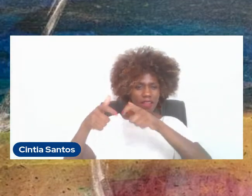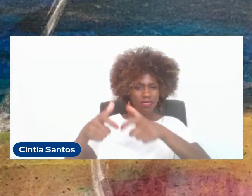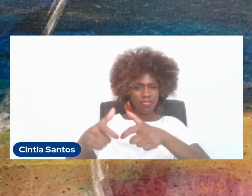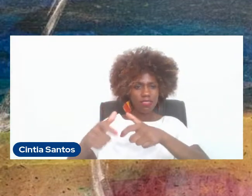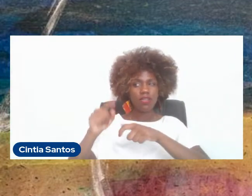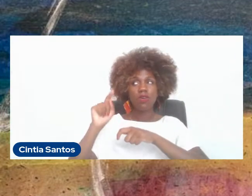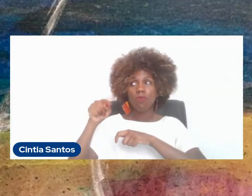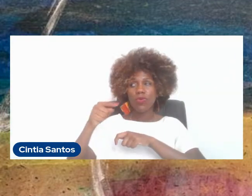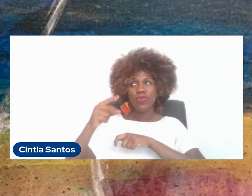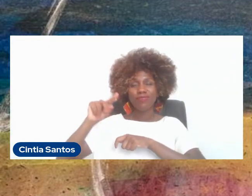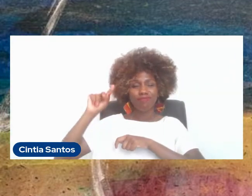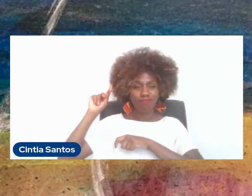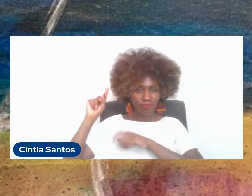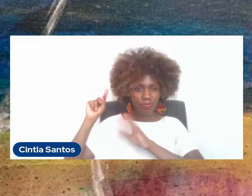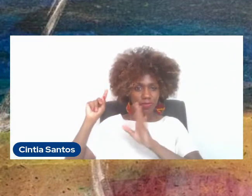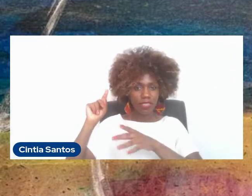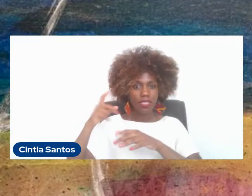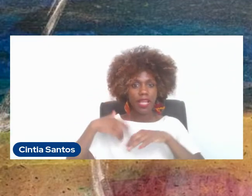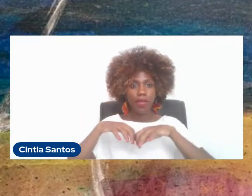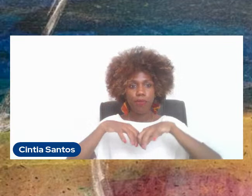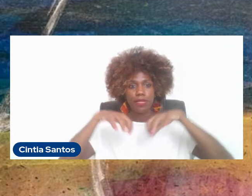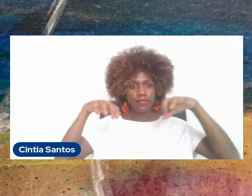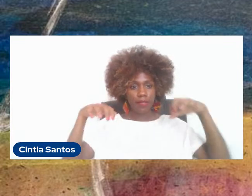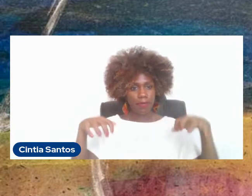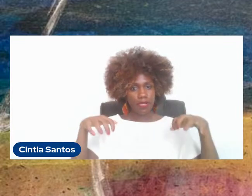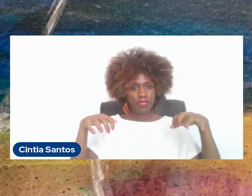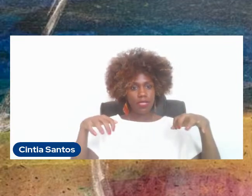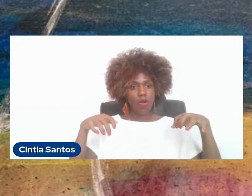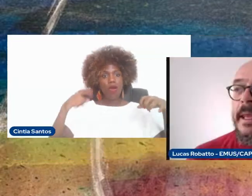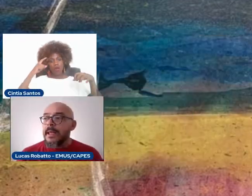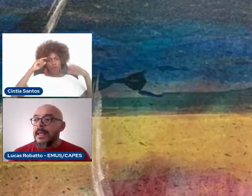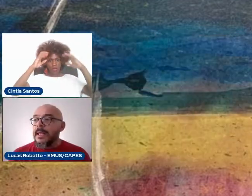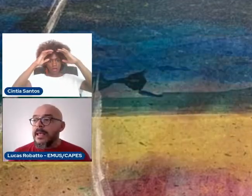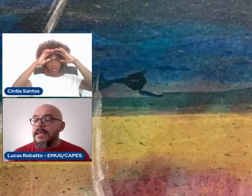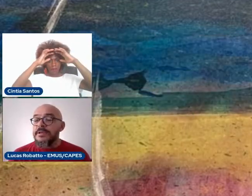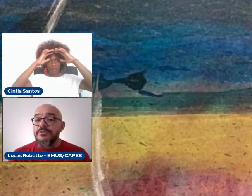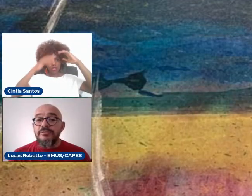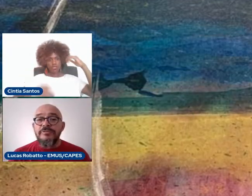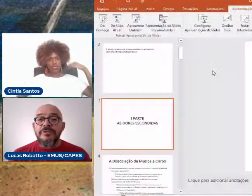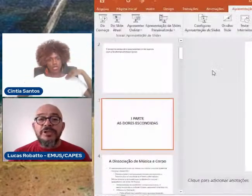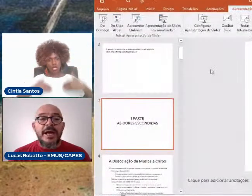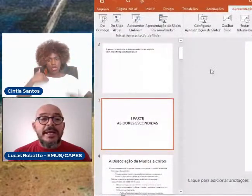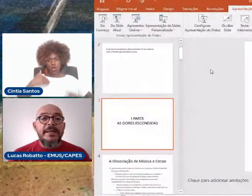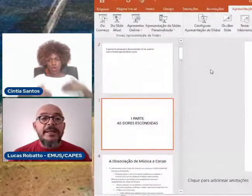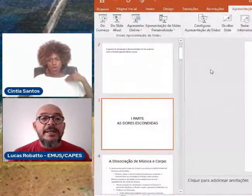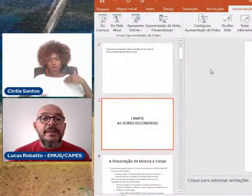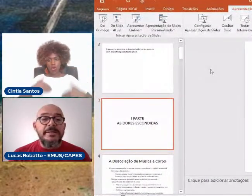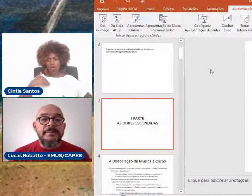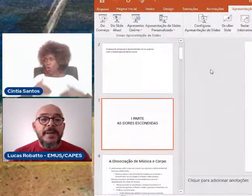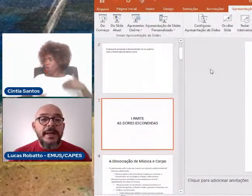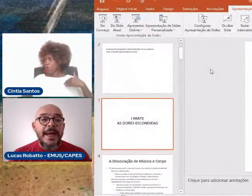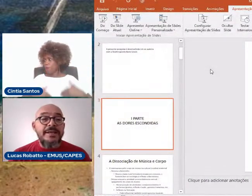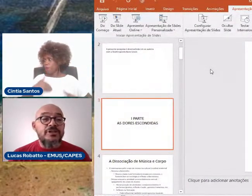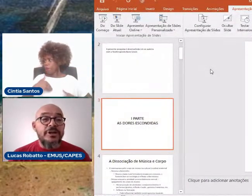dissociação entre mente e corpo. Isso já em